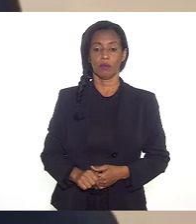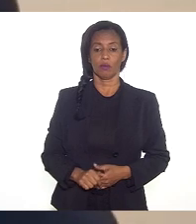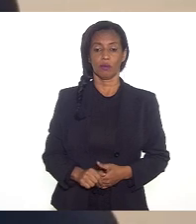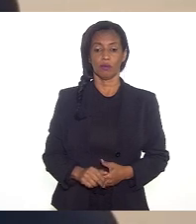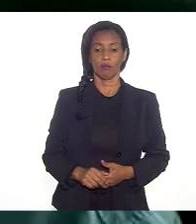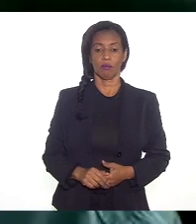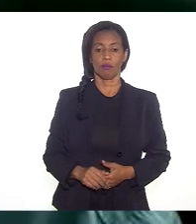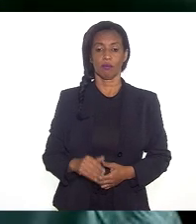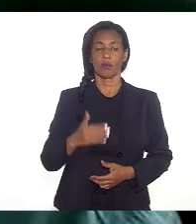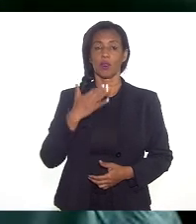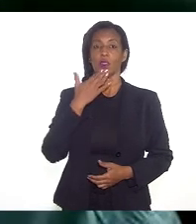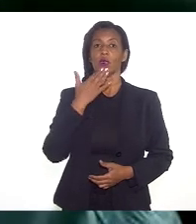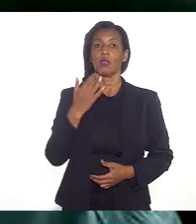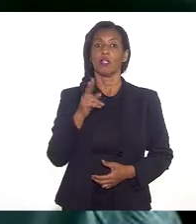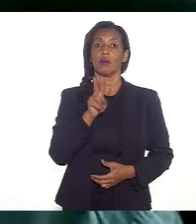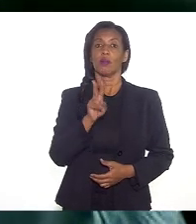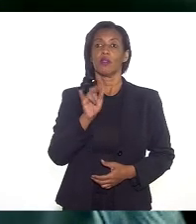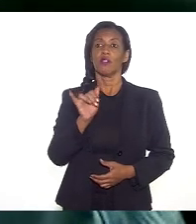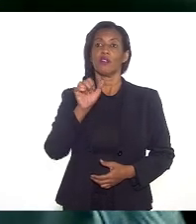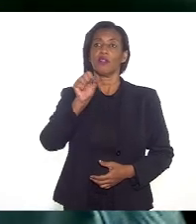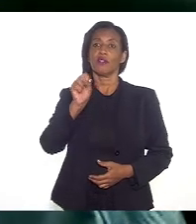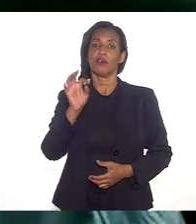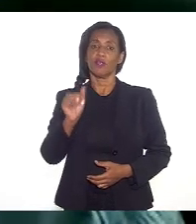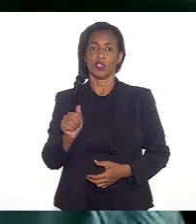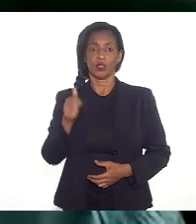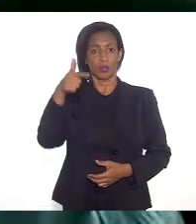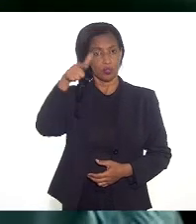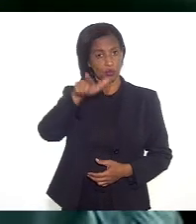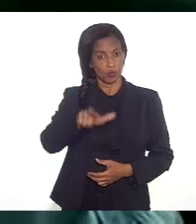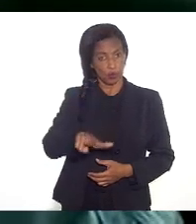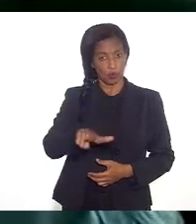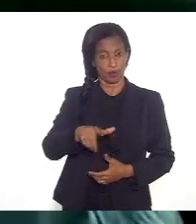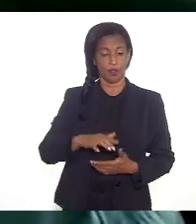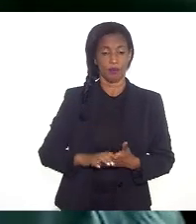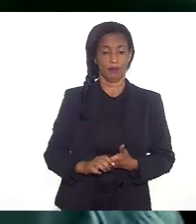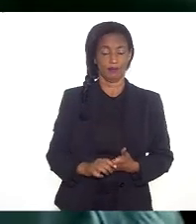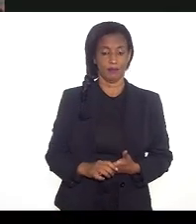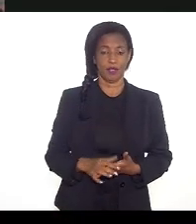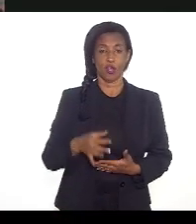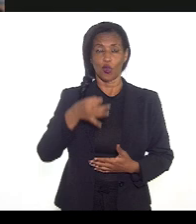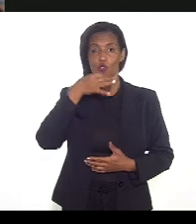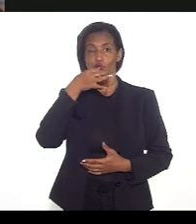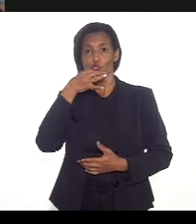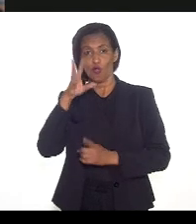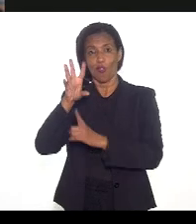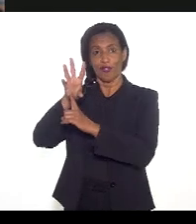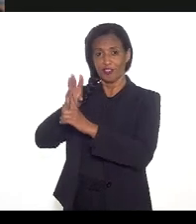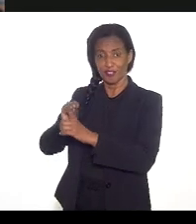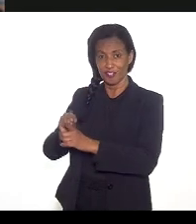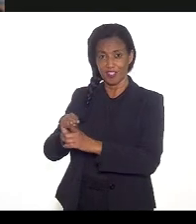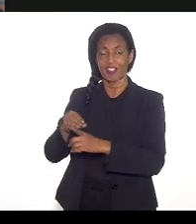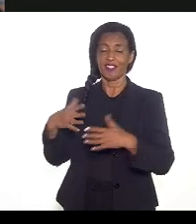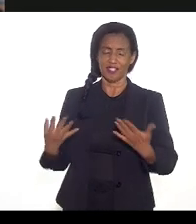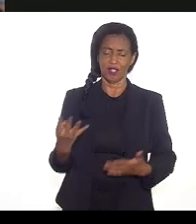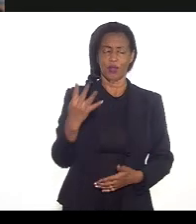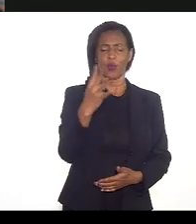Eu queria pedir vista, senhor presidente, mas novamente eu estava com o som fechado. Sem problema. Então, o 44, pedido de vistas.